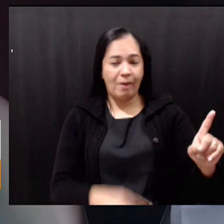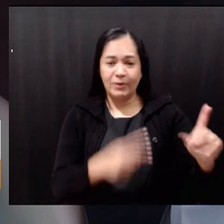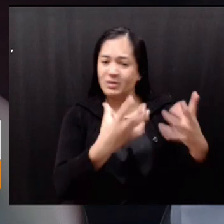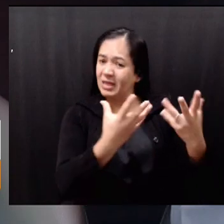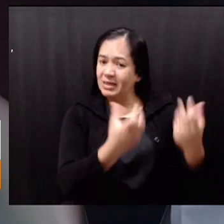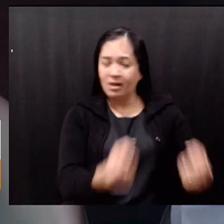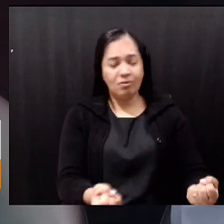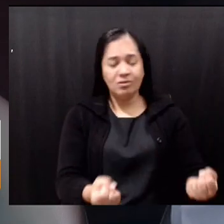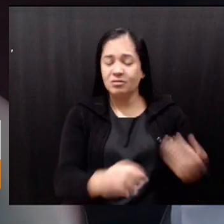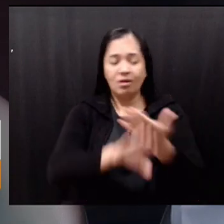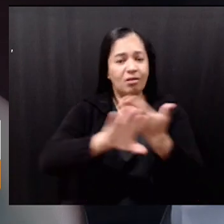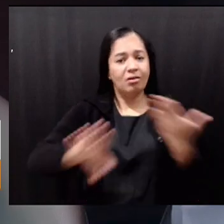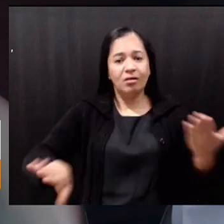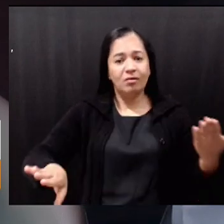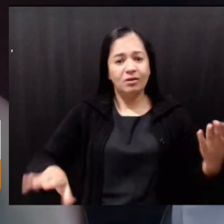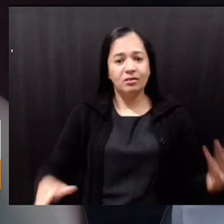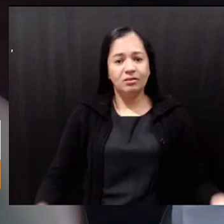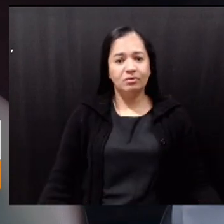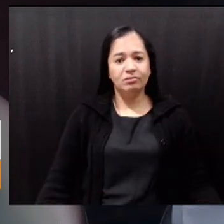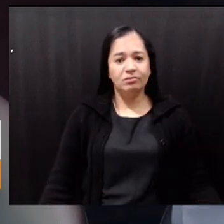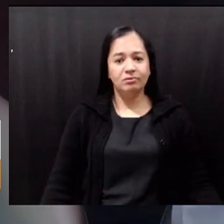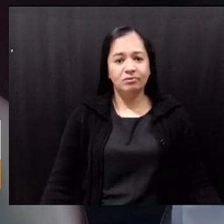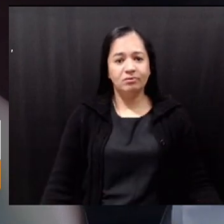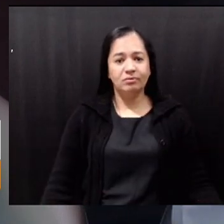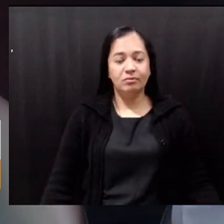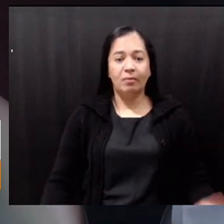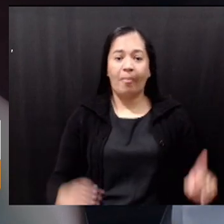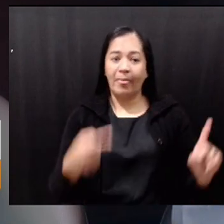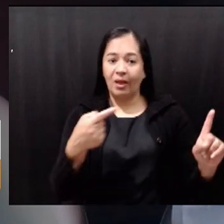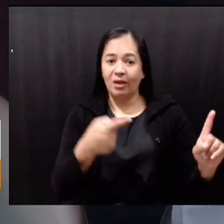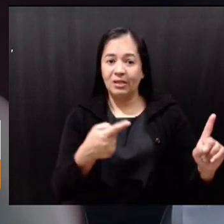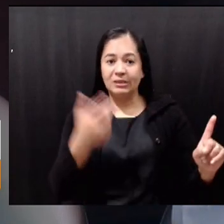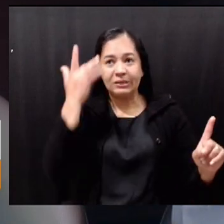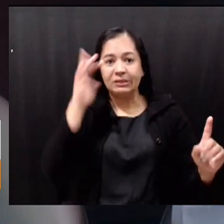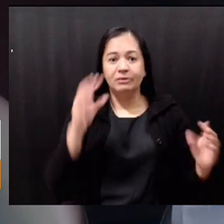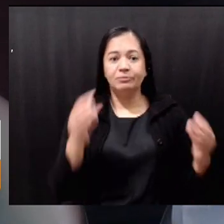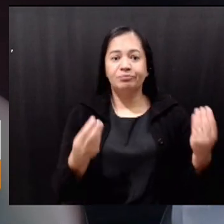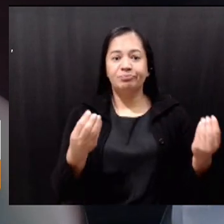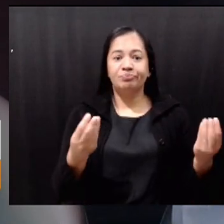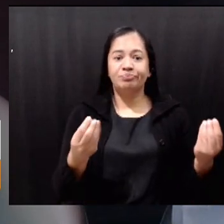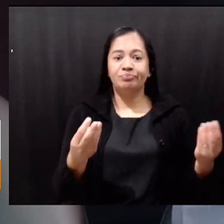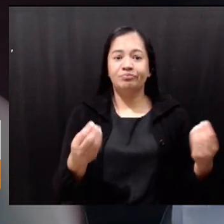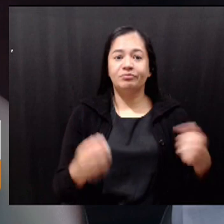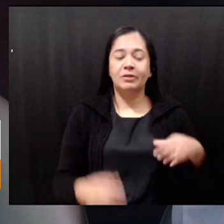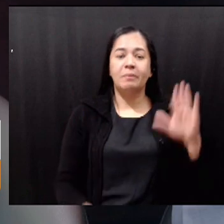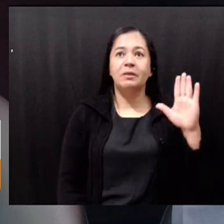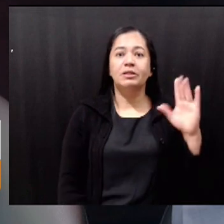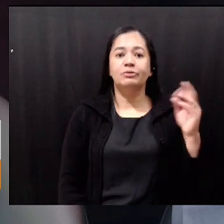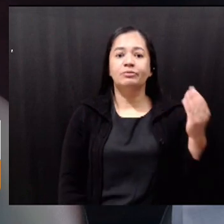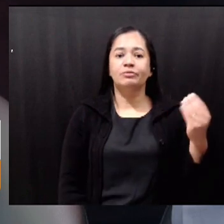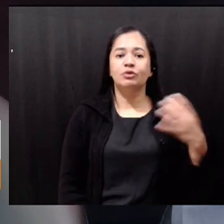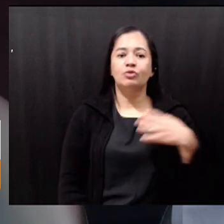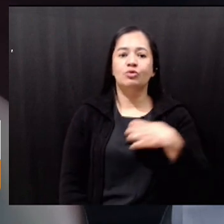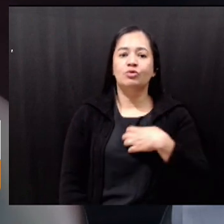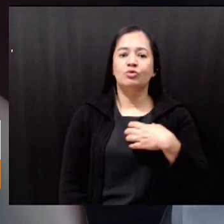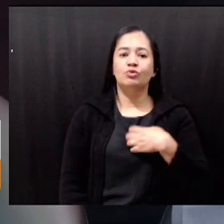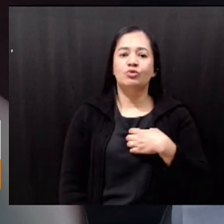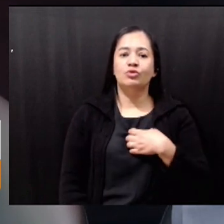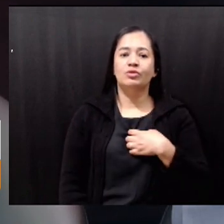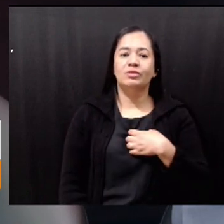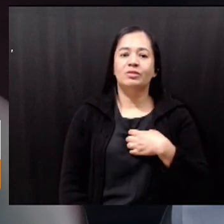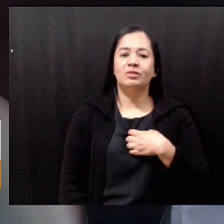né? Será que de repente esse não entender não é mais um jeito de colocar "tô sentindo falta de